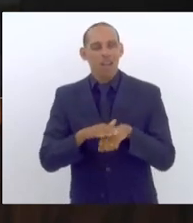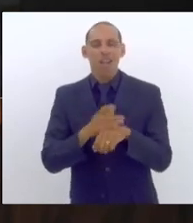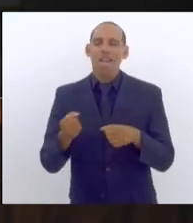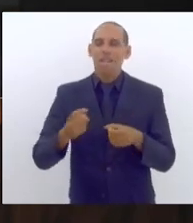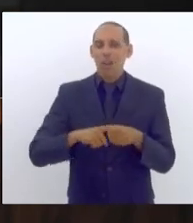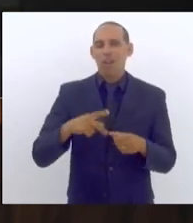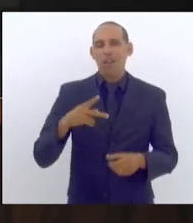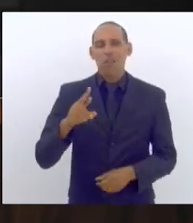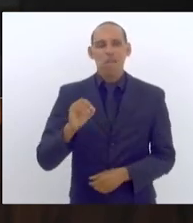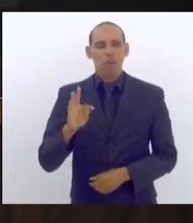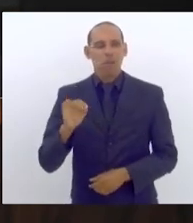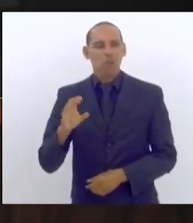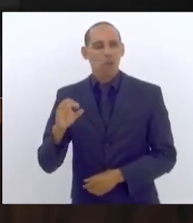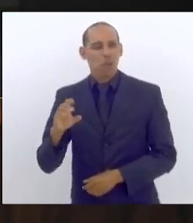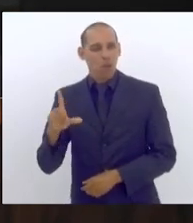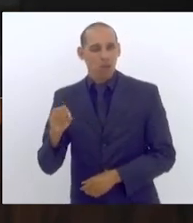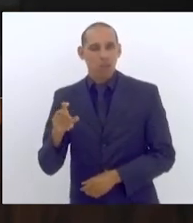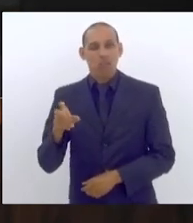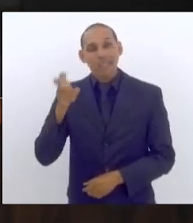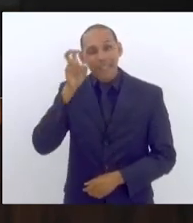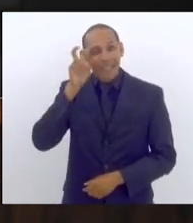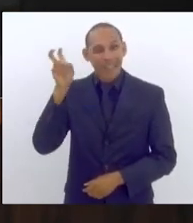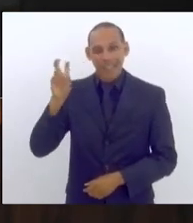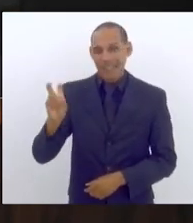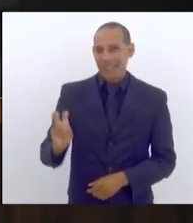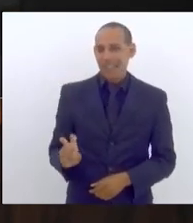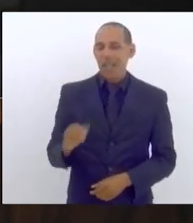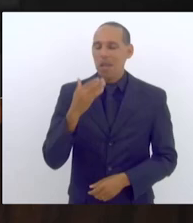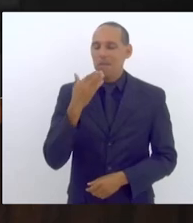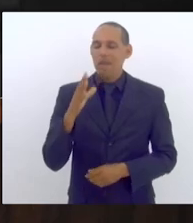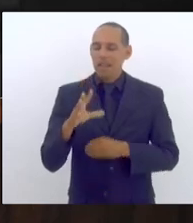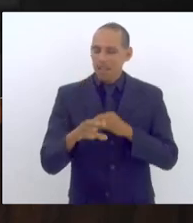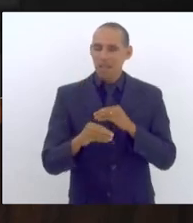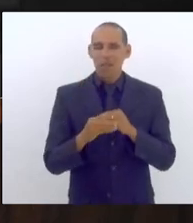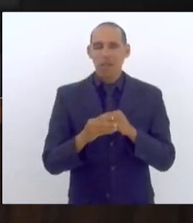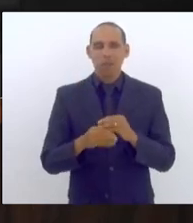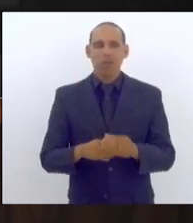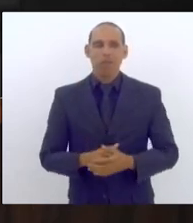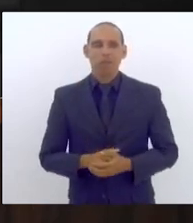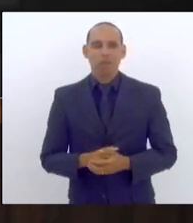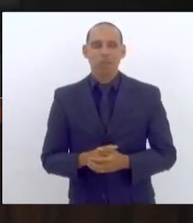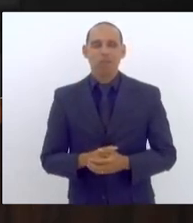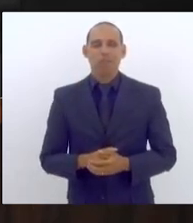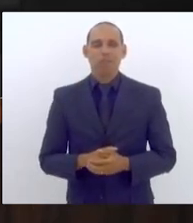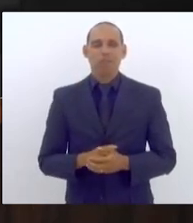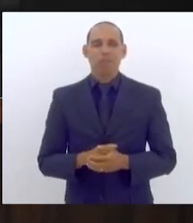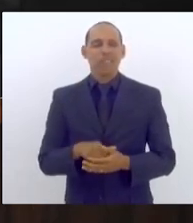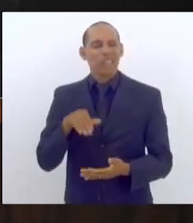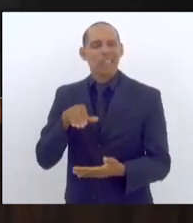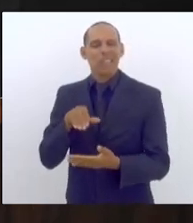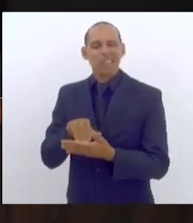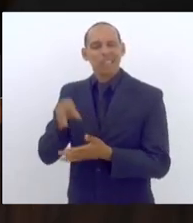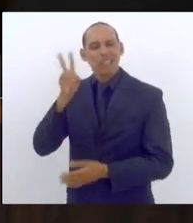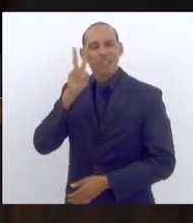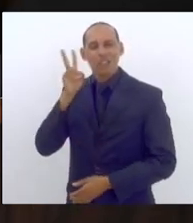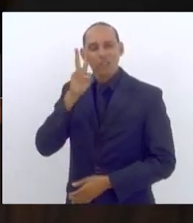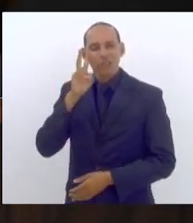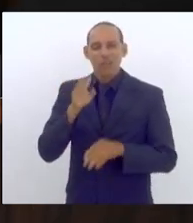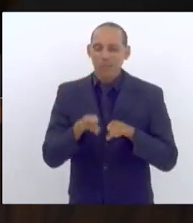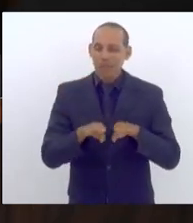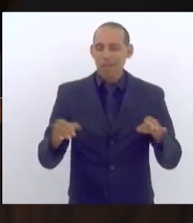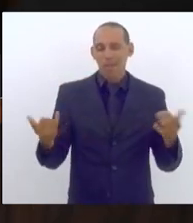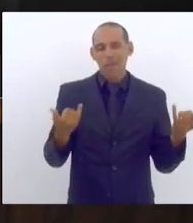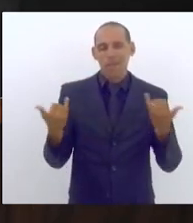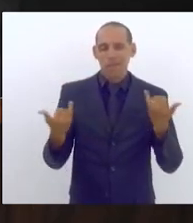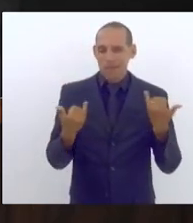protocolo de toda quinta-feira pedir a inclusão. Até segunda-feira já vai estar aqui, a mesa está me